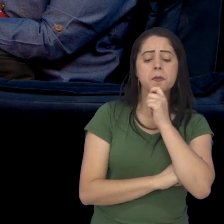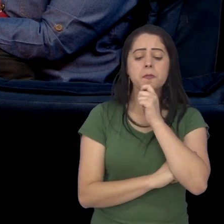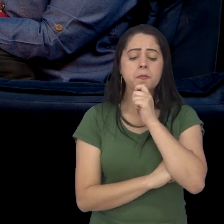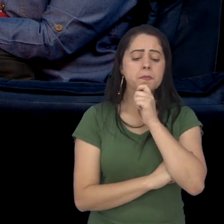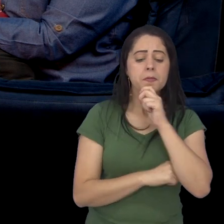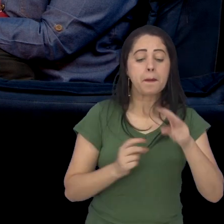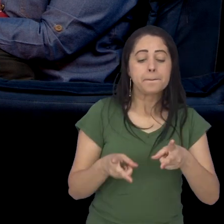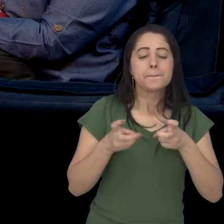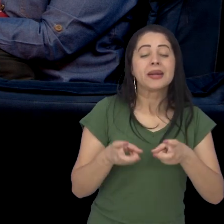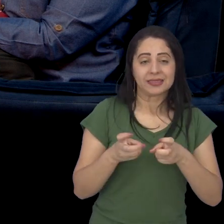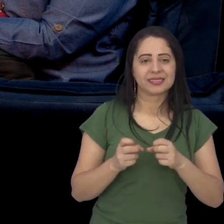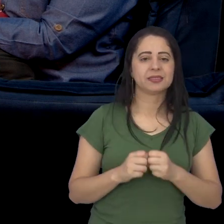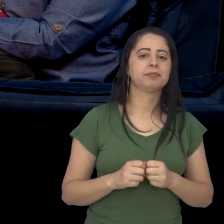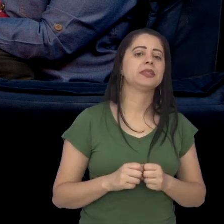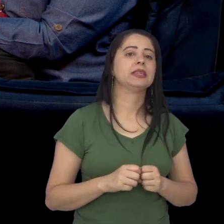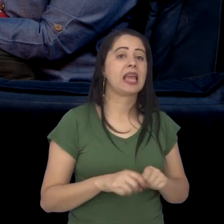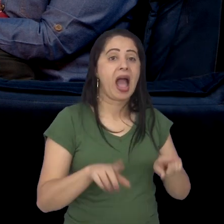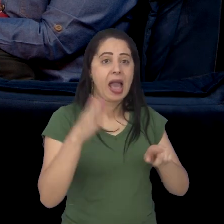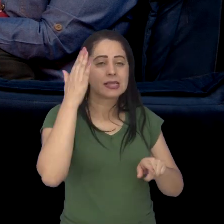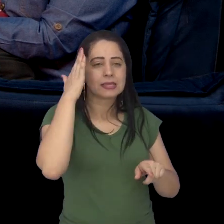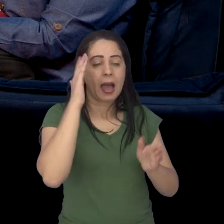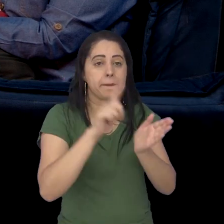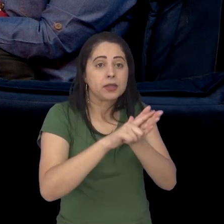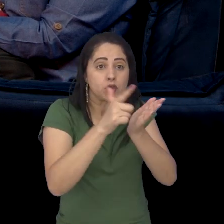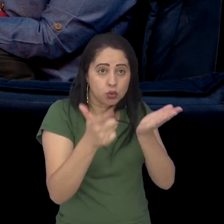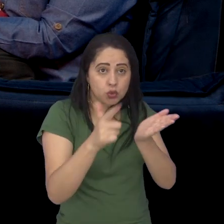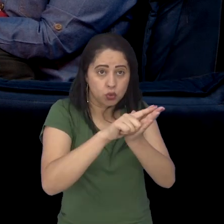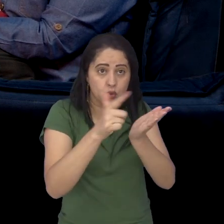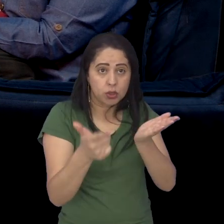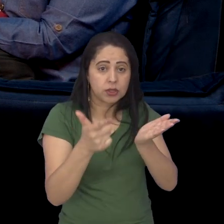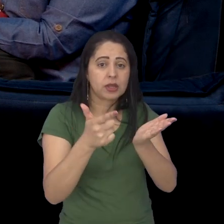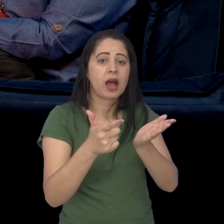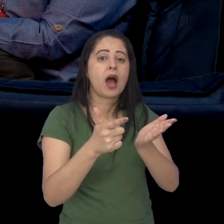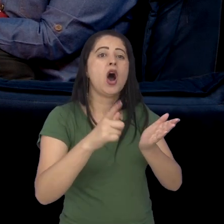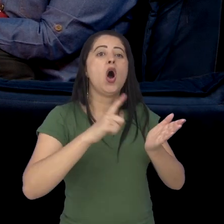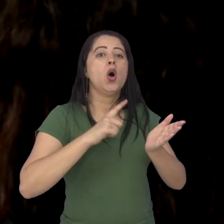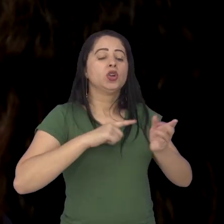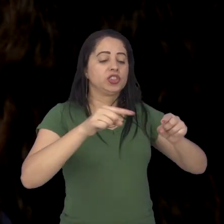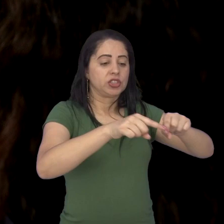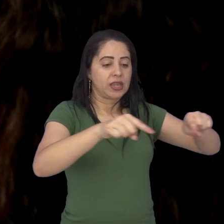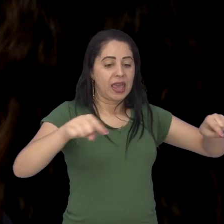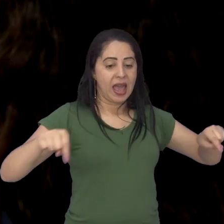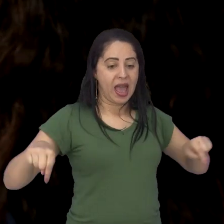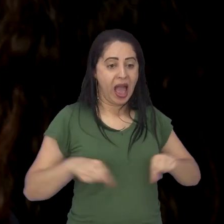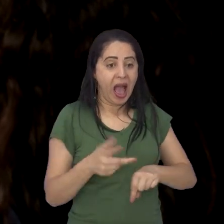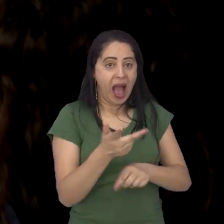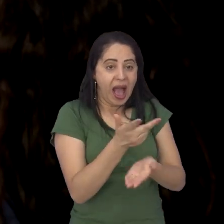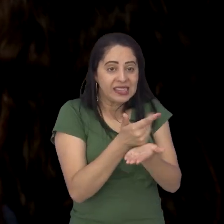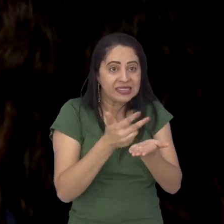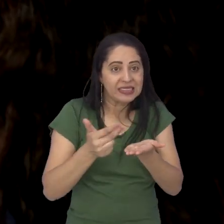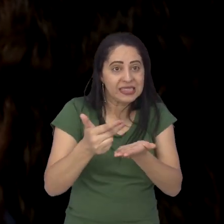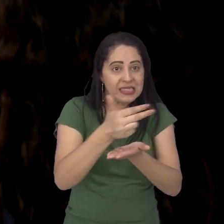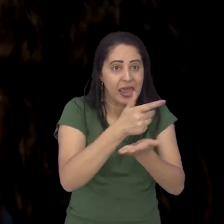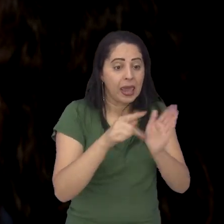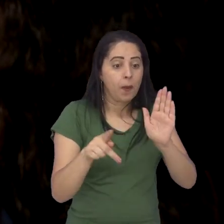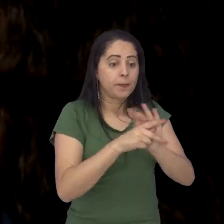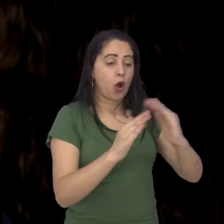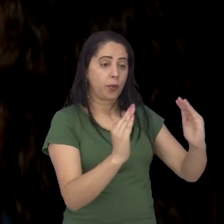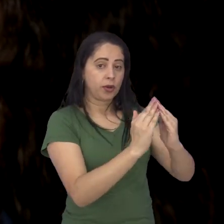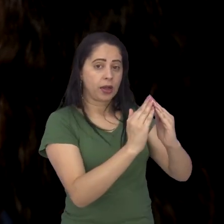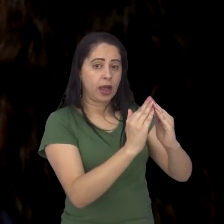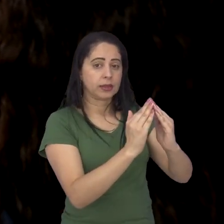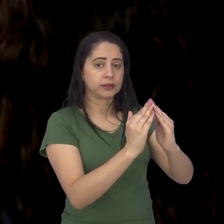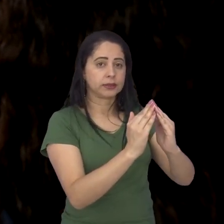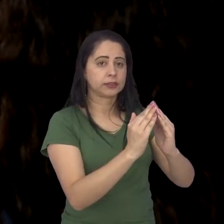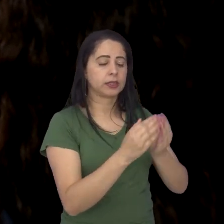feliz, né? Aí ele pegava no jornal, no domingo, saía planta de casas, de apartamento à venda. Aí ele